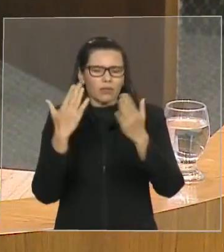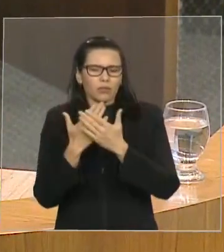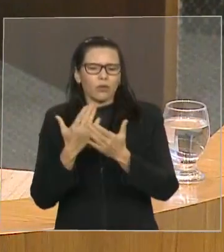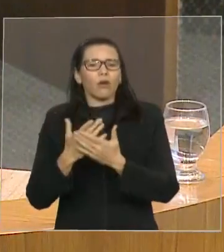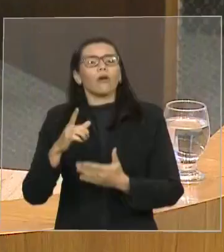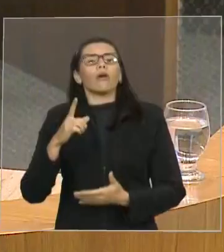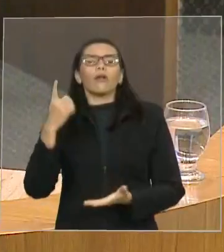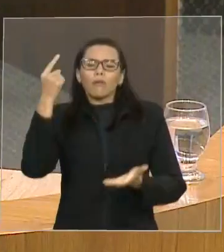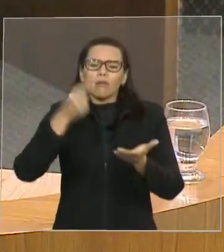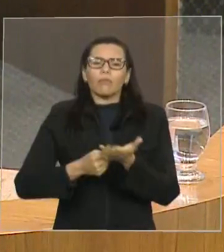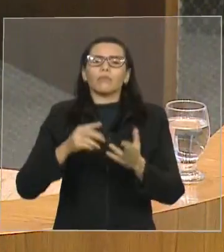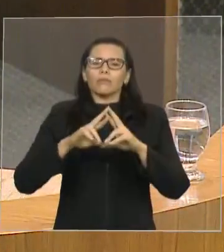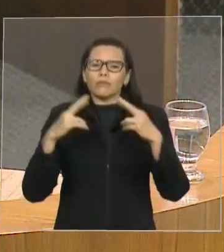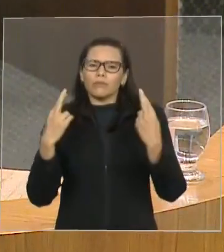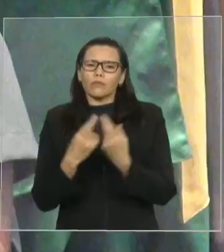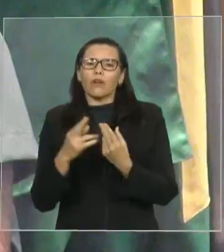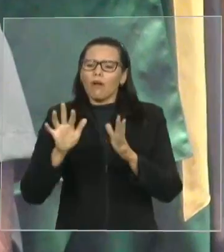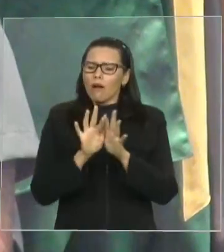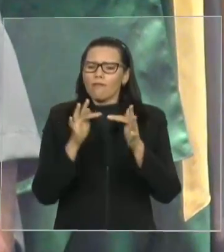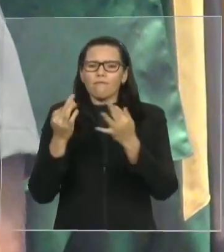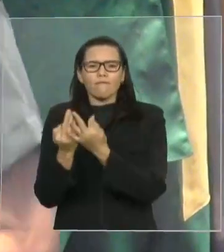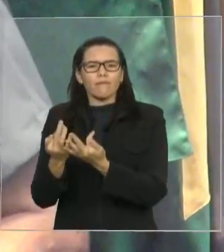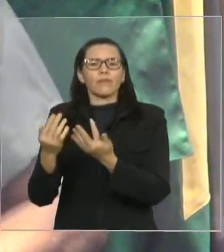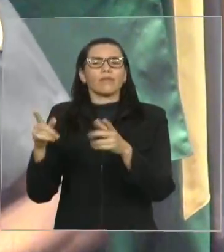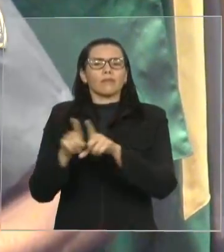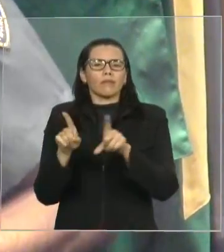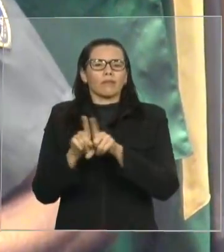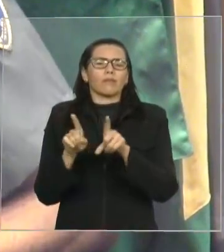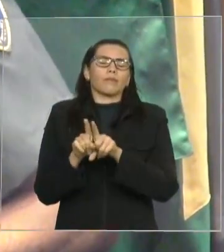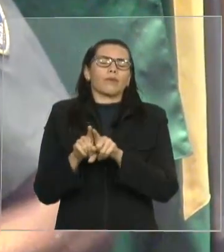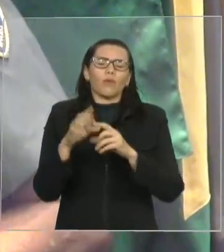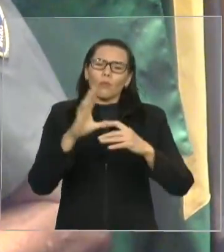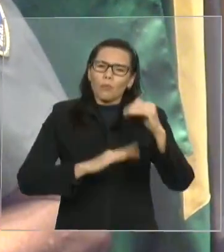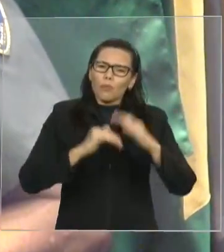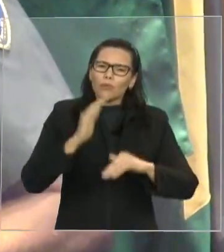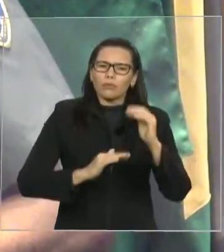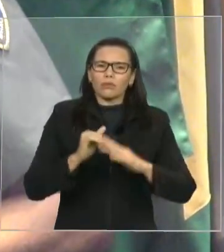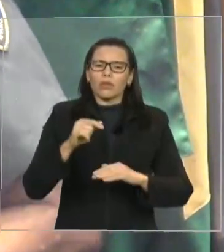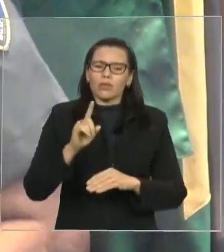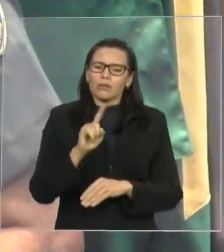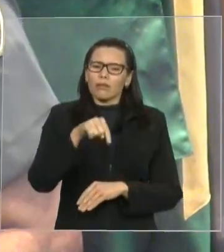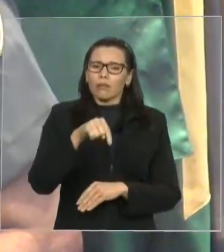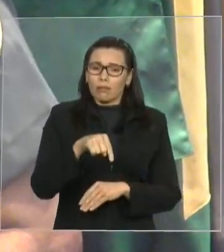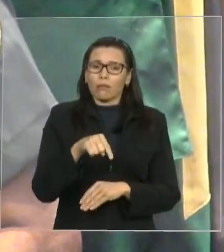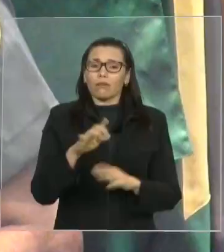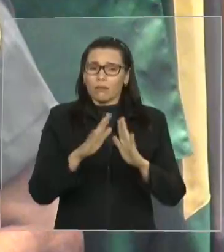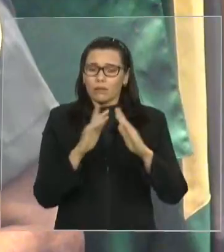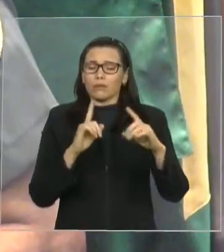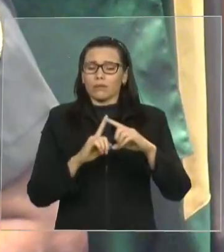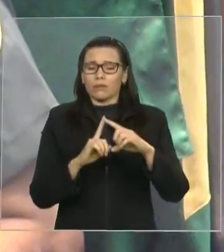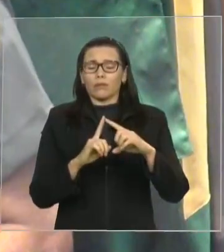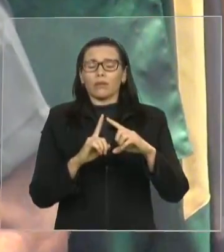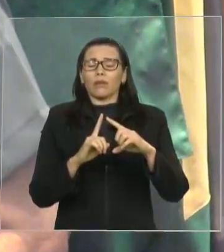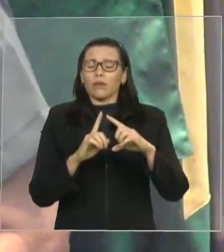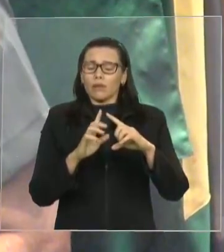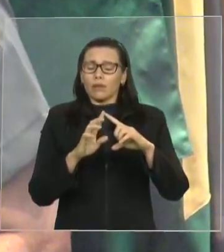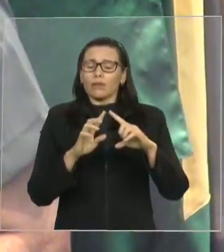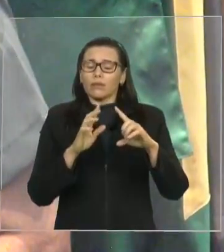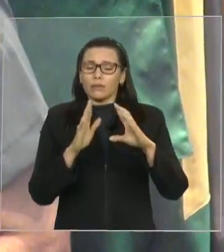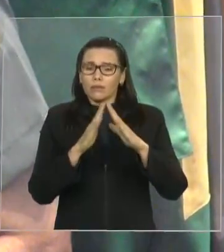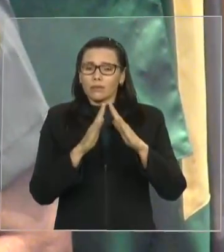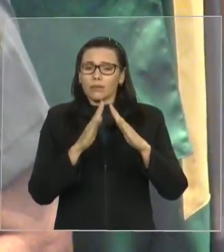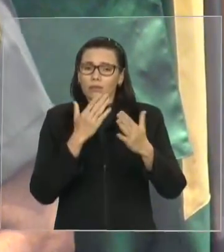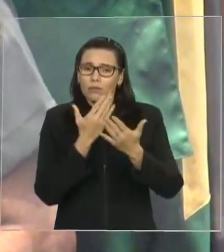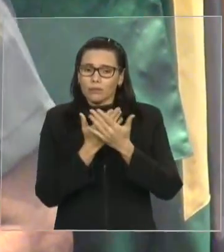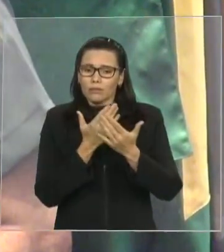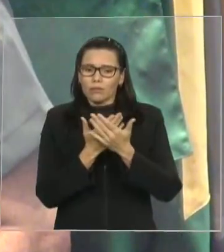essas famílias, a gente orienta quando tem algum problema, a escola nos chama e a gente vai lá e reúne com os pais, reúne com a direção